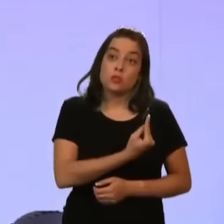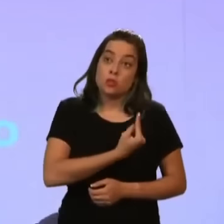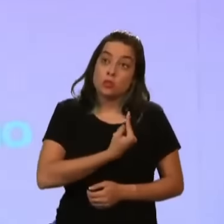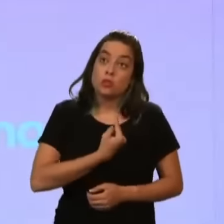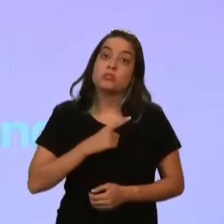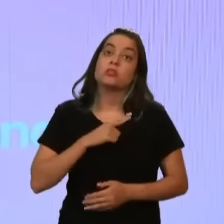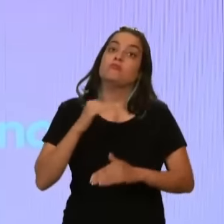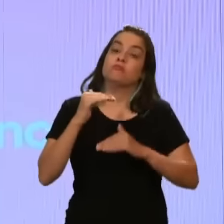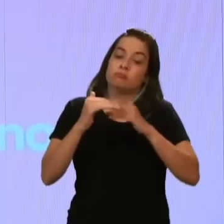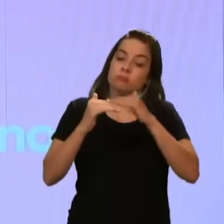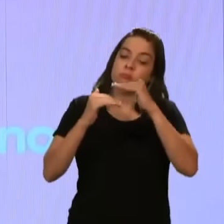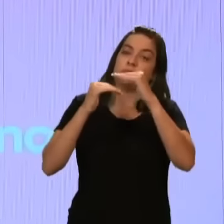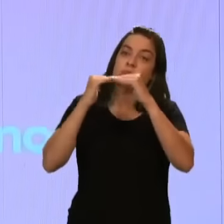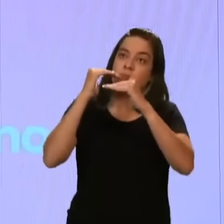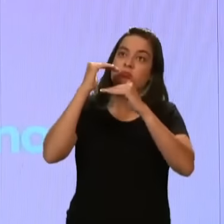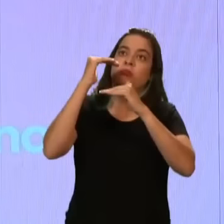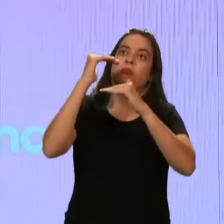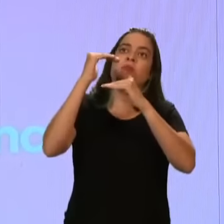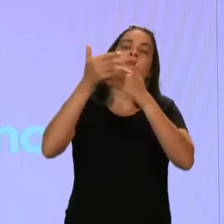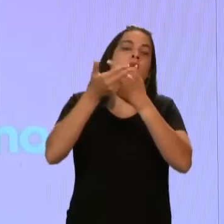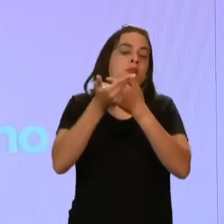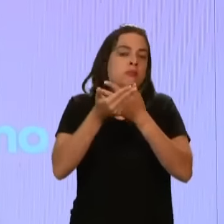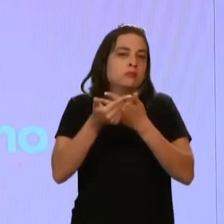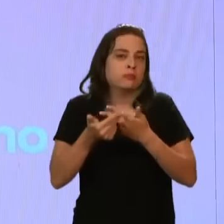essa porcentagem de